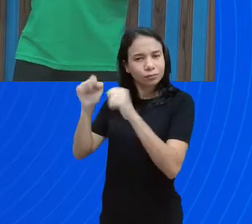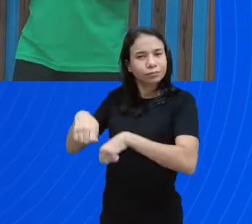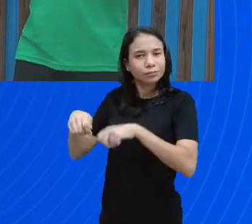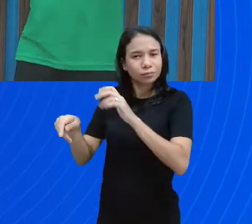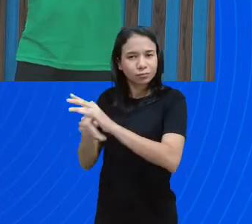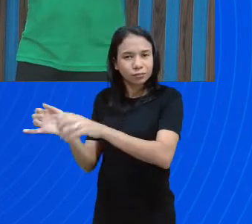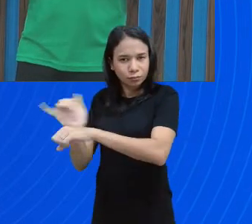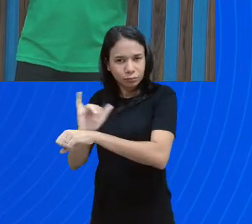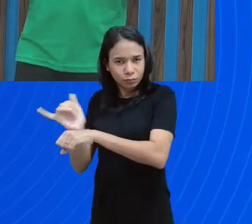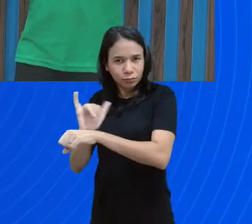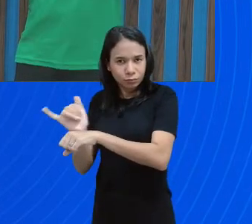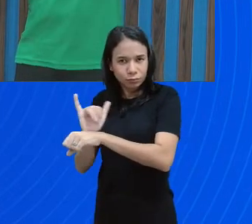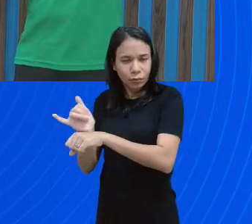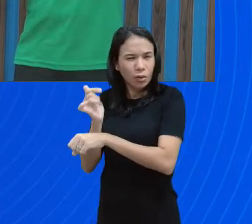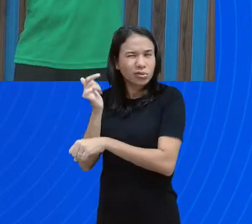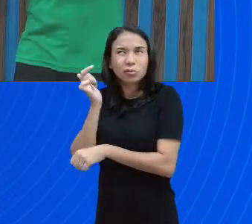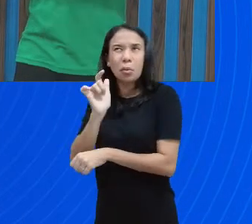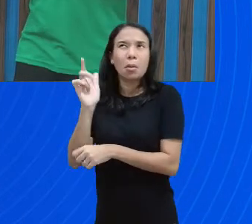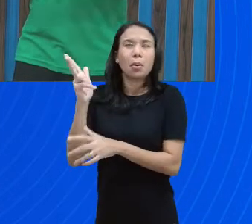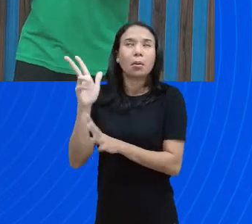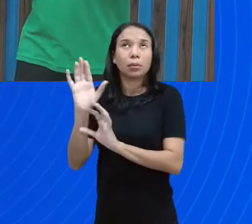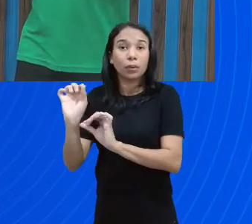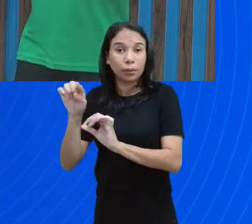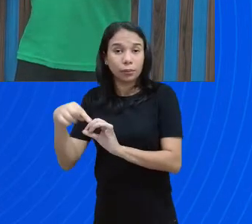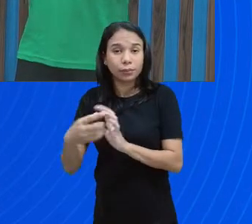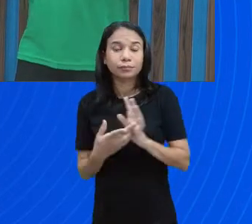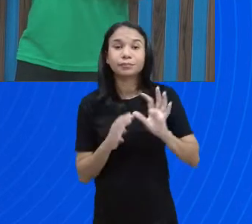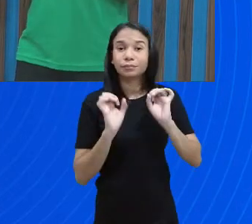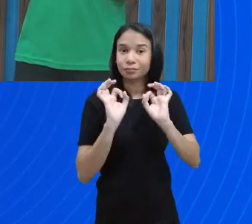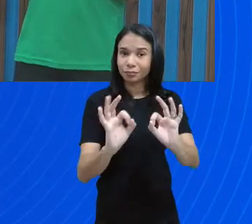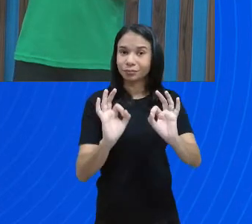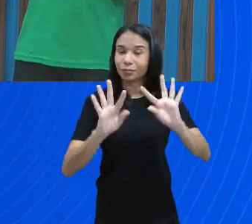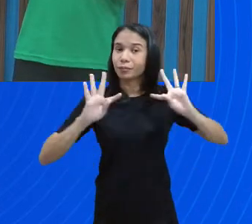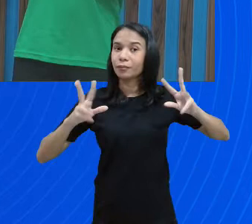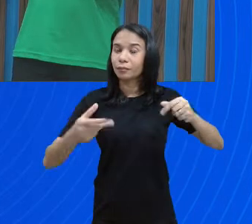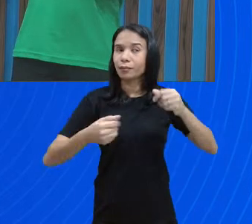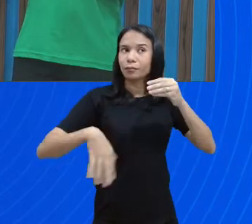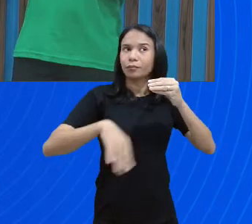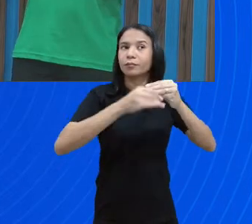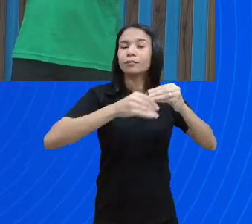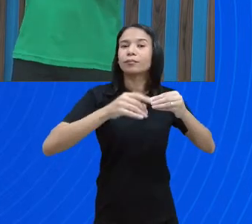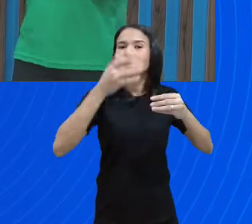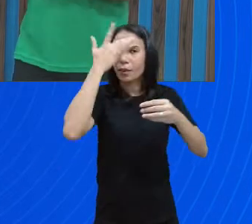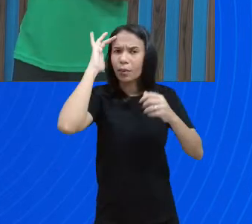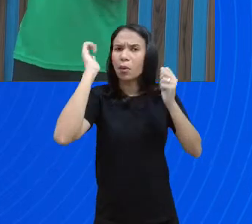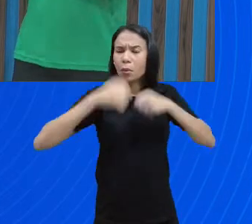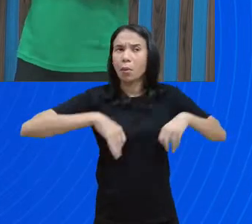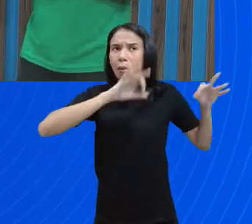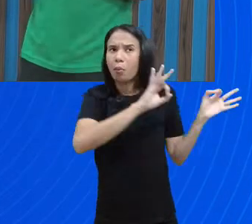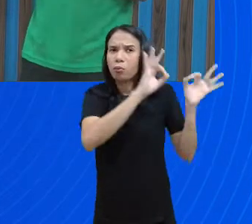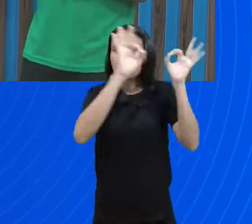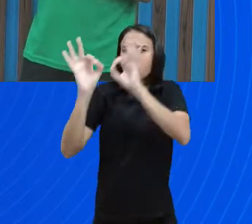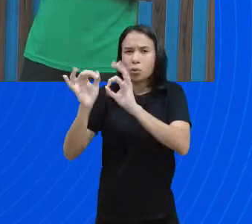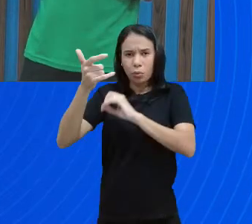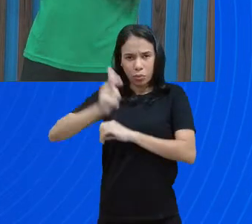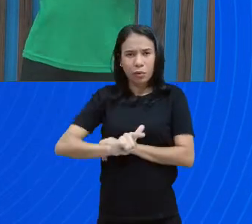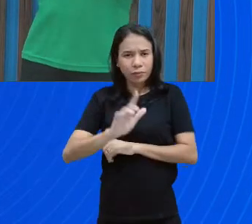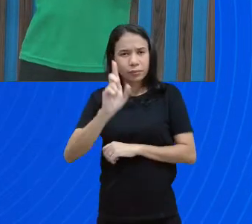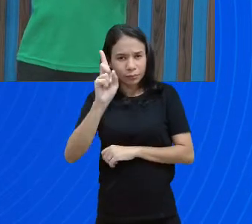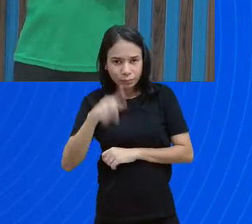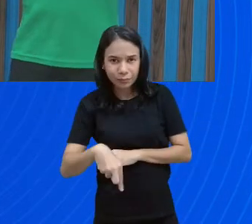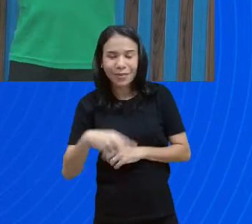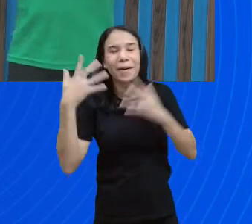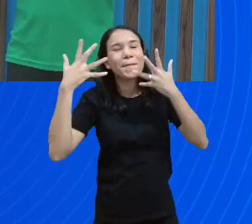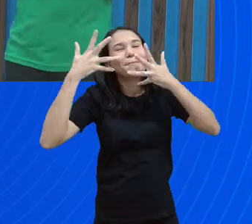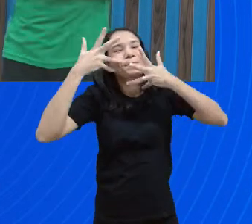do YouTube, se não lembrar agora, enfim. Tá tudo aí e você pode repetir, ver de novo, enfim. Essa é